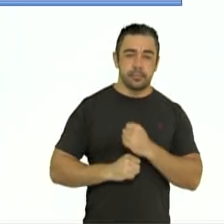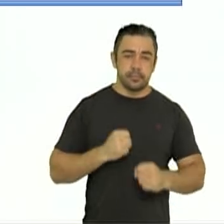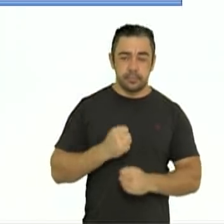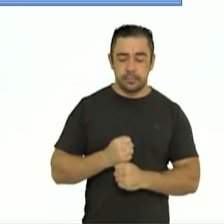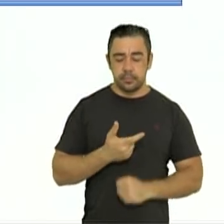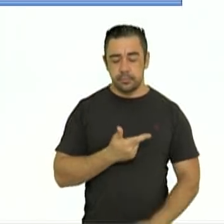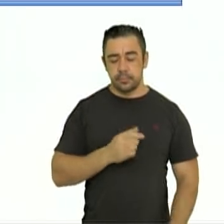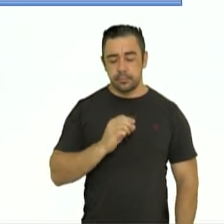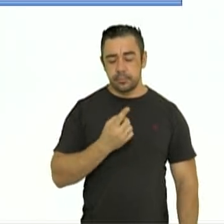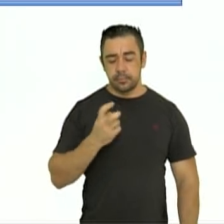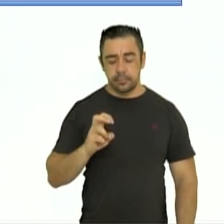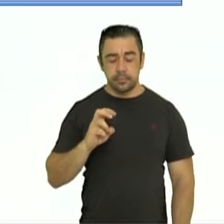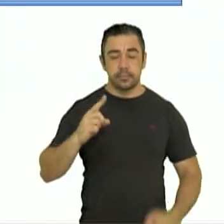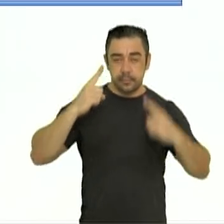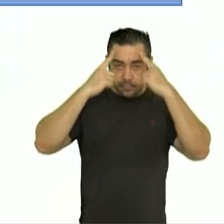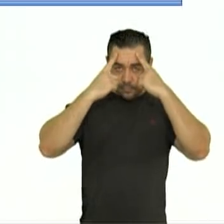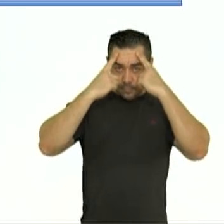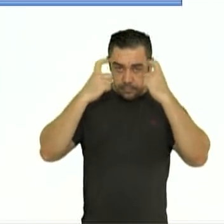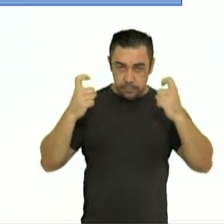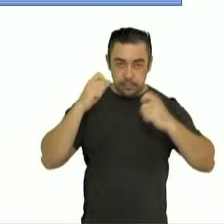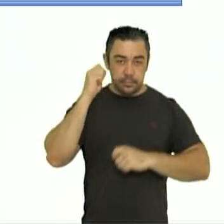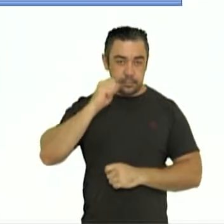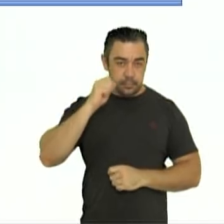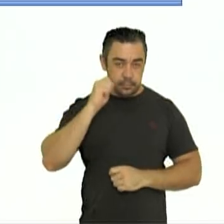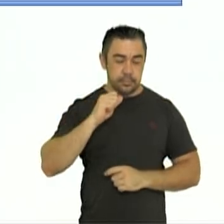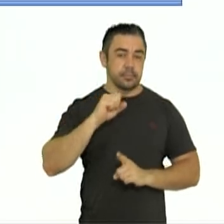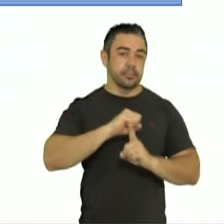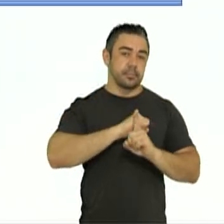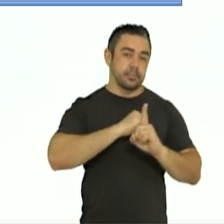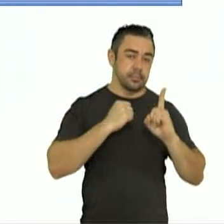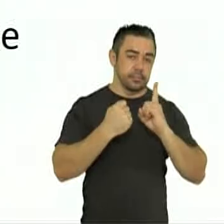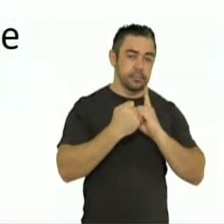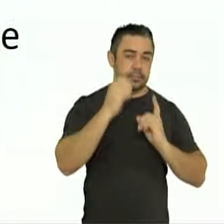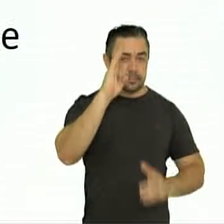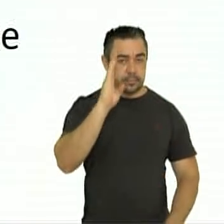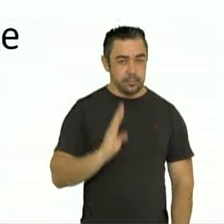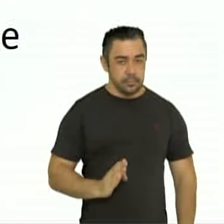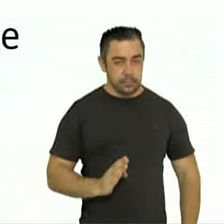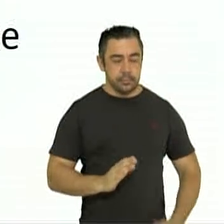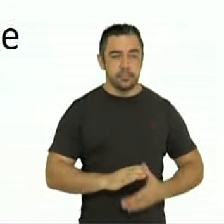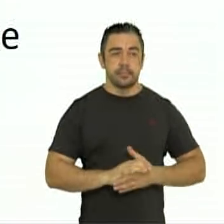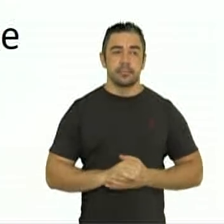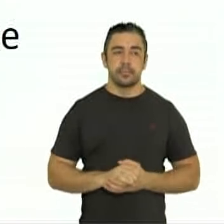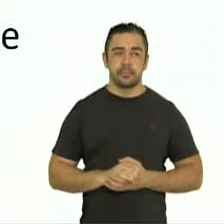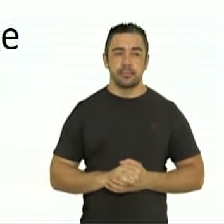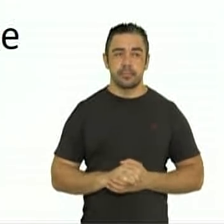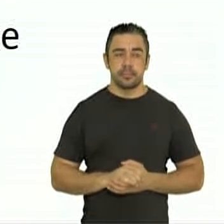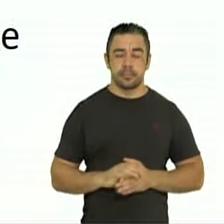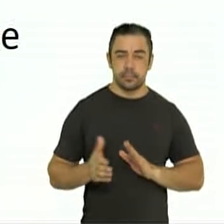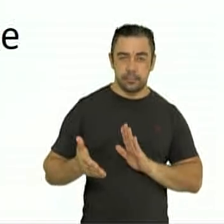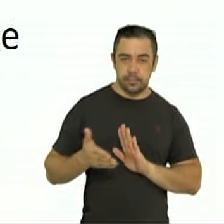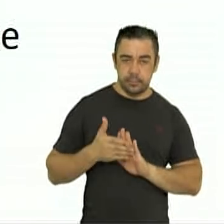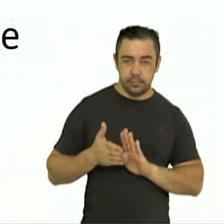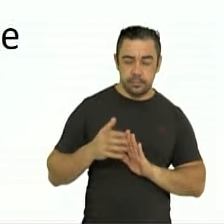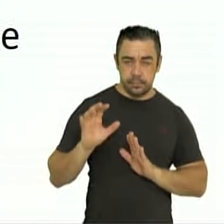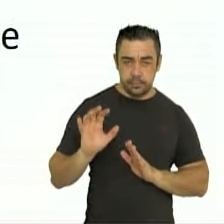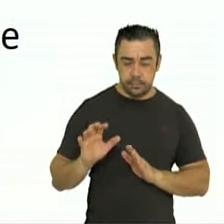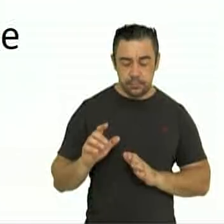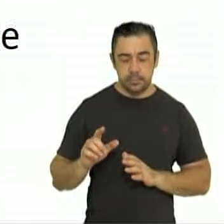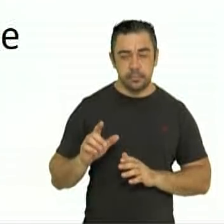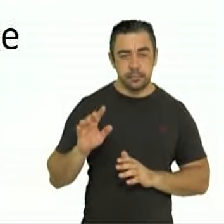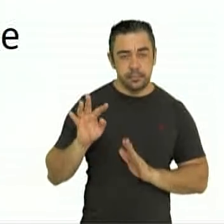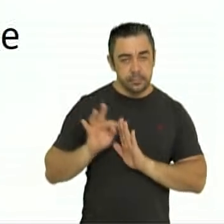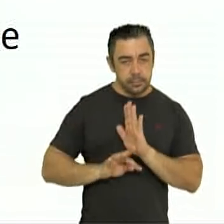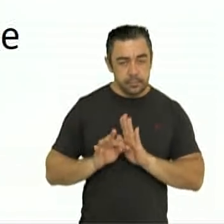da violência contra a mulher na sociedade brasileira. Vamos conhecer a proposta? A partir da leitura dos textos